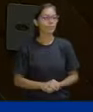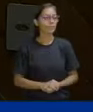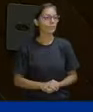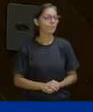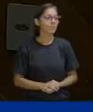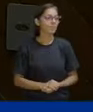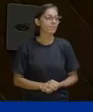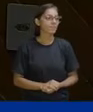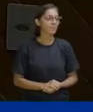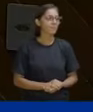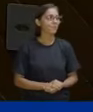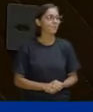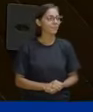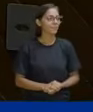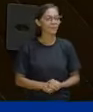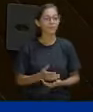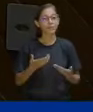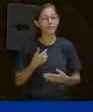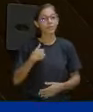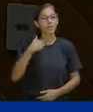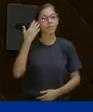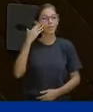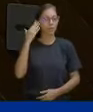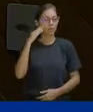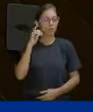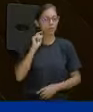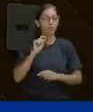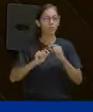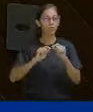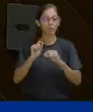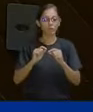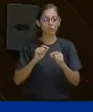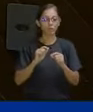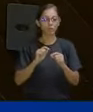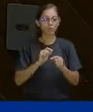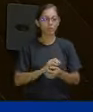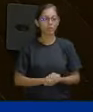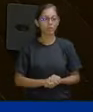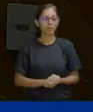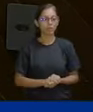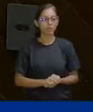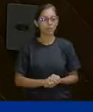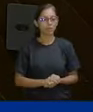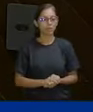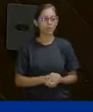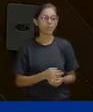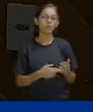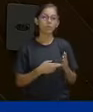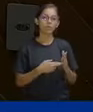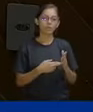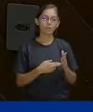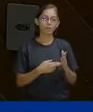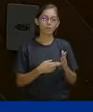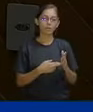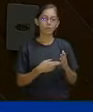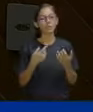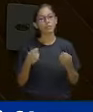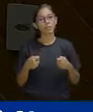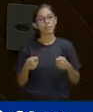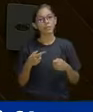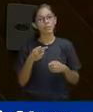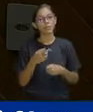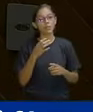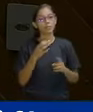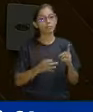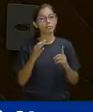Então, no meu entendimento, a relatoria deveria ser do desembargador Storck,